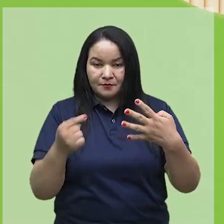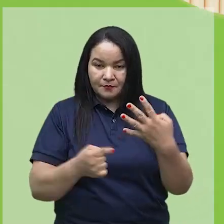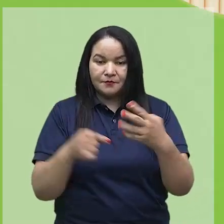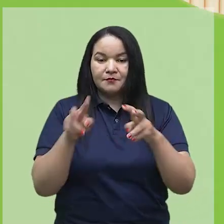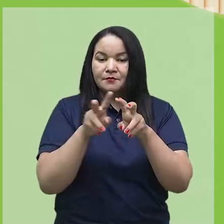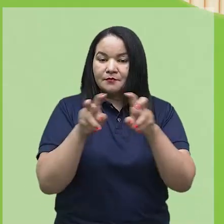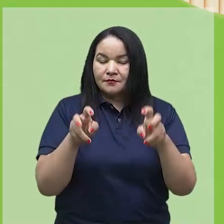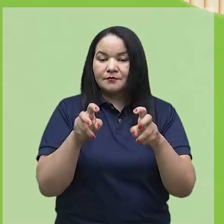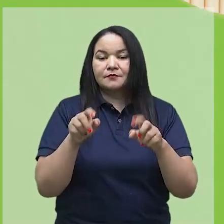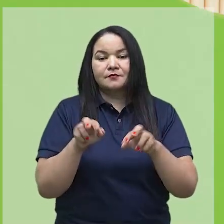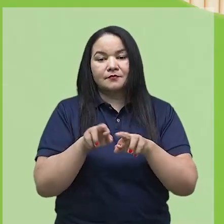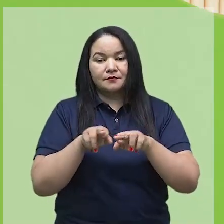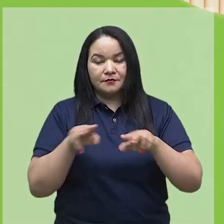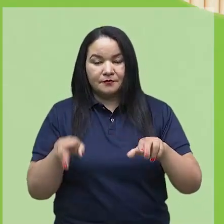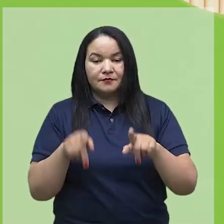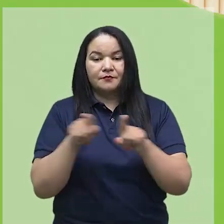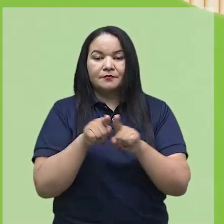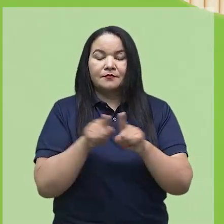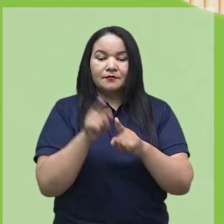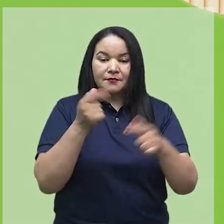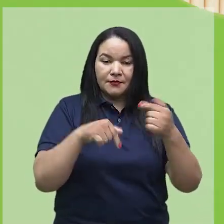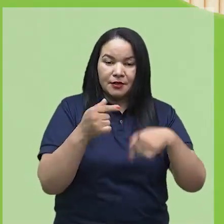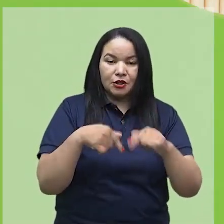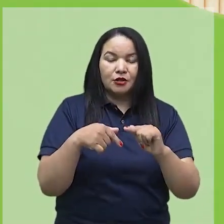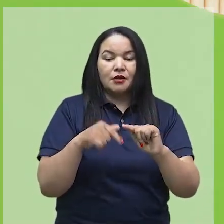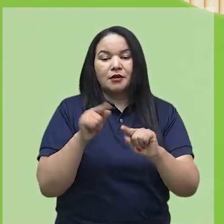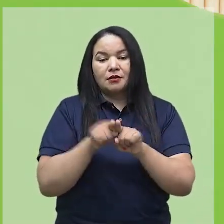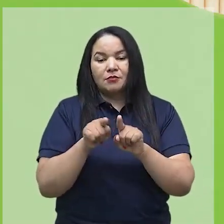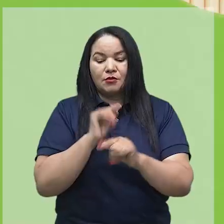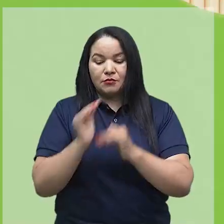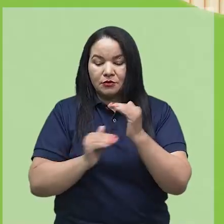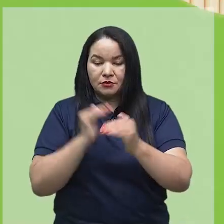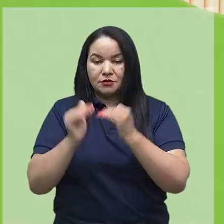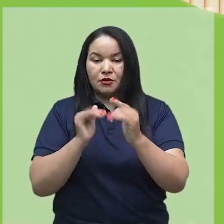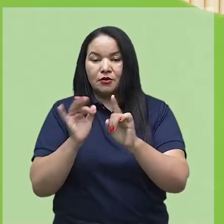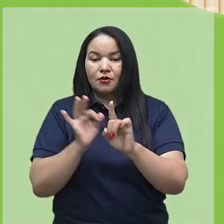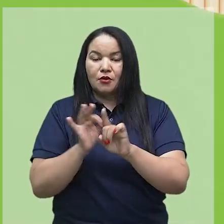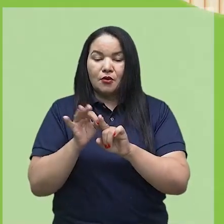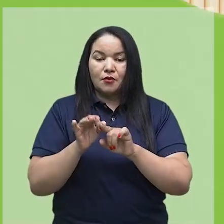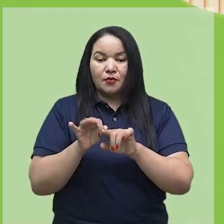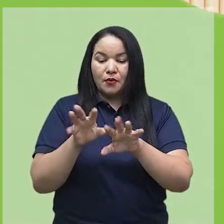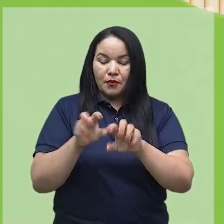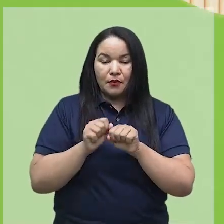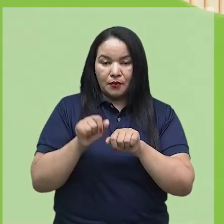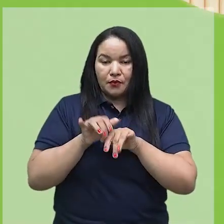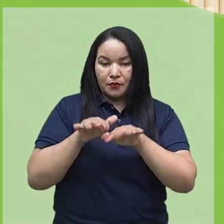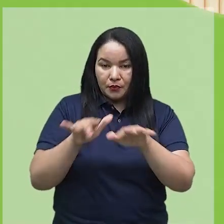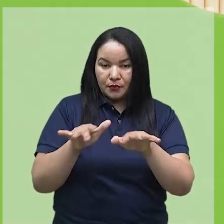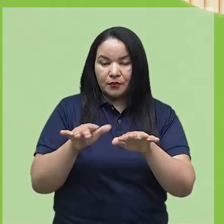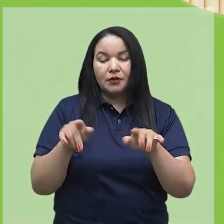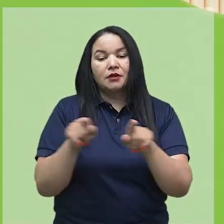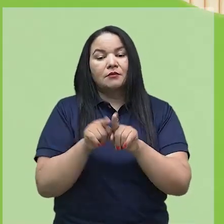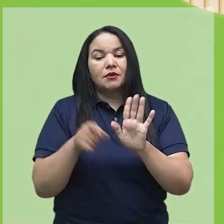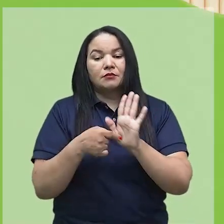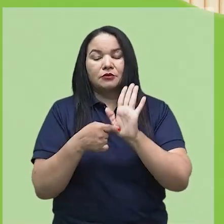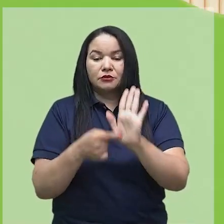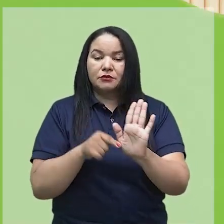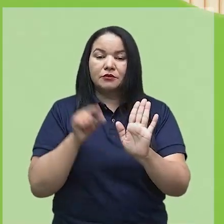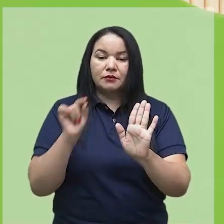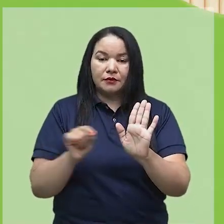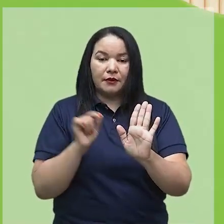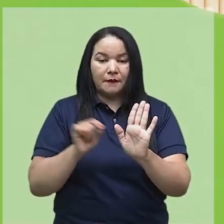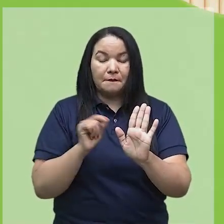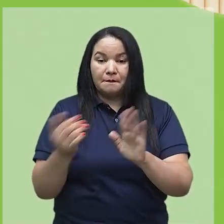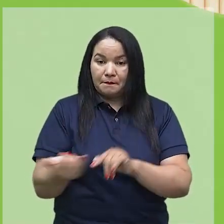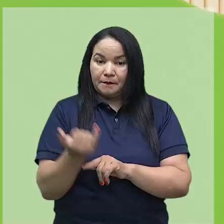sobre, né, a introdução à termoquímica, os processos endotérmicos e exotérmicos. Também apresentei para vocês